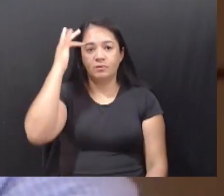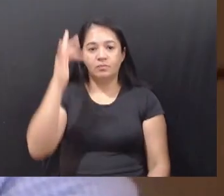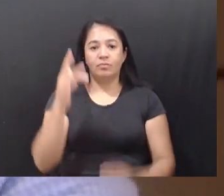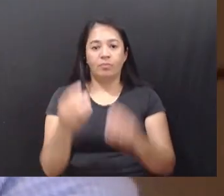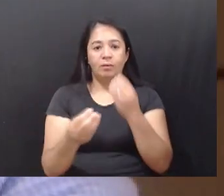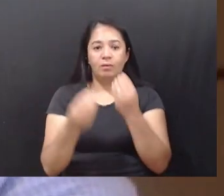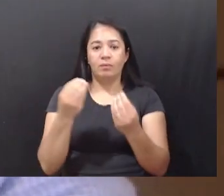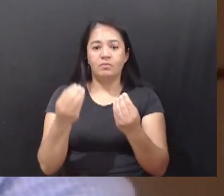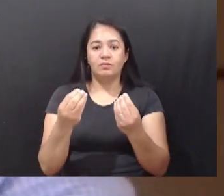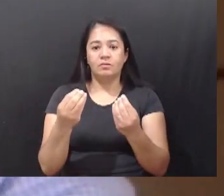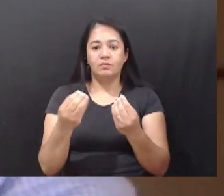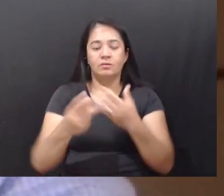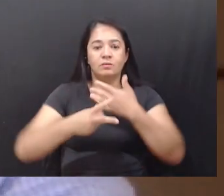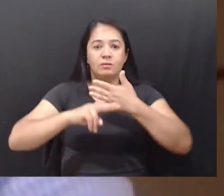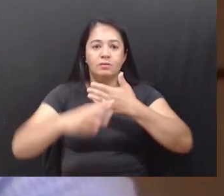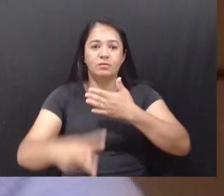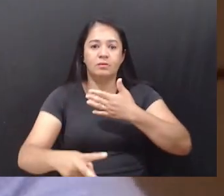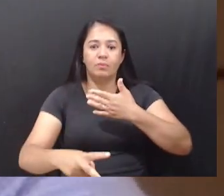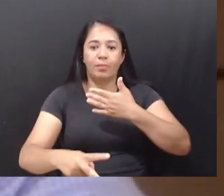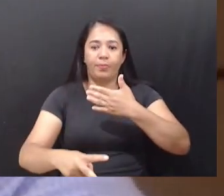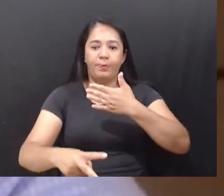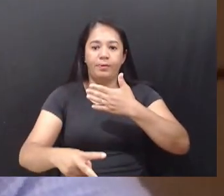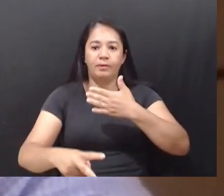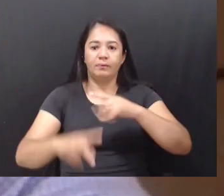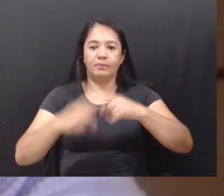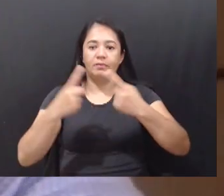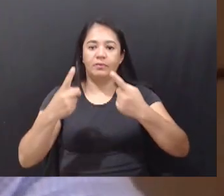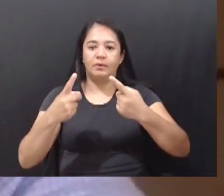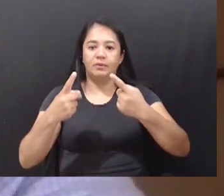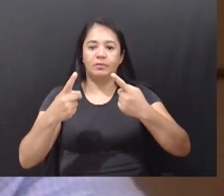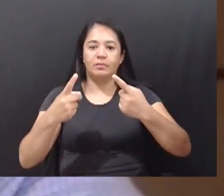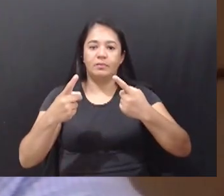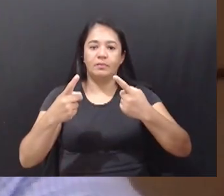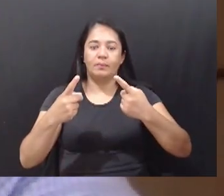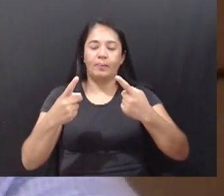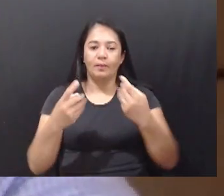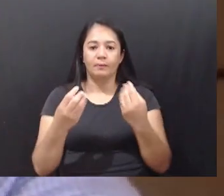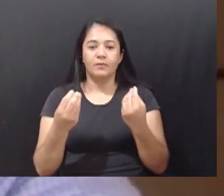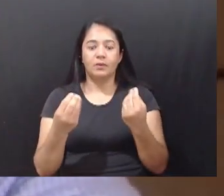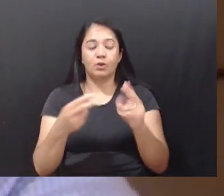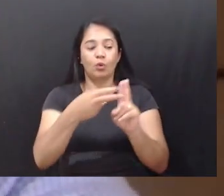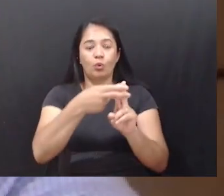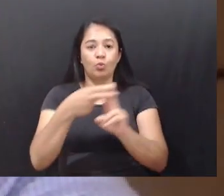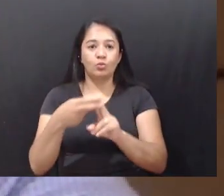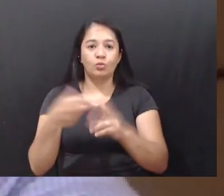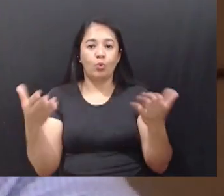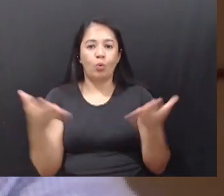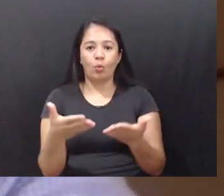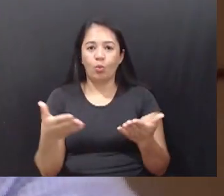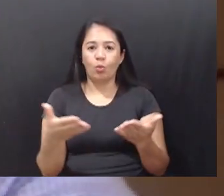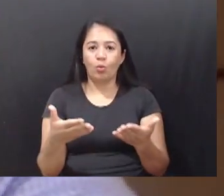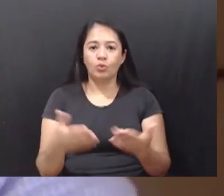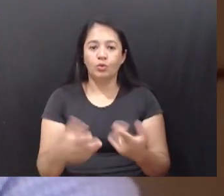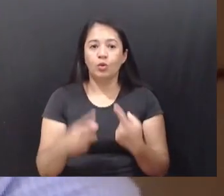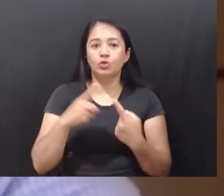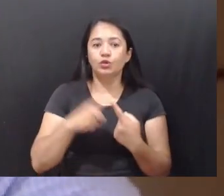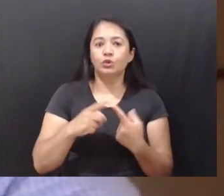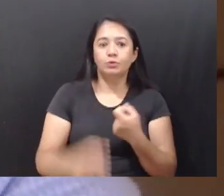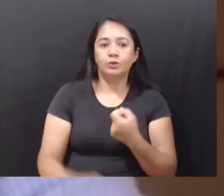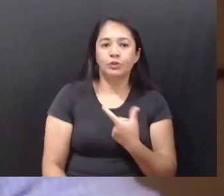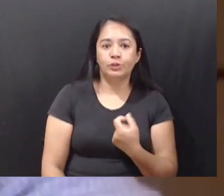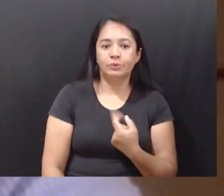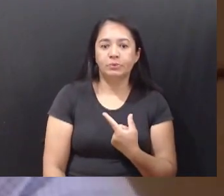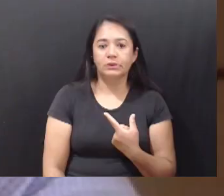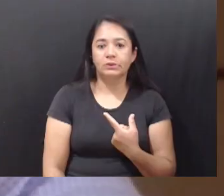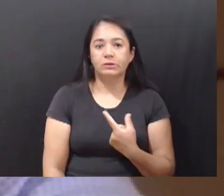pode ser a consequência dela, né? Mas mesmo assim, o SUS hoje não há nenhum tipo de medicação